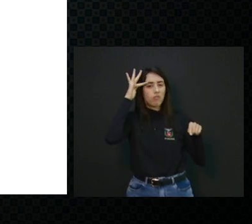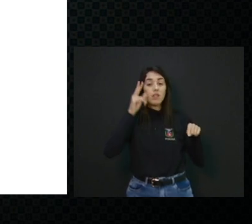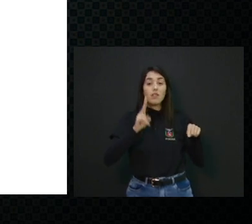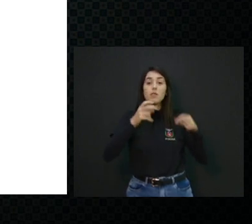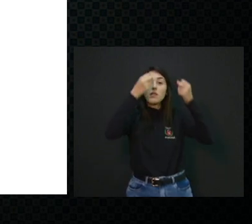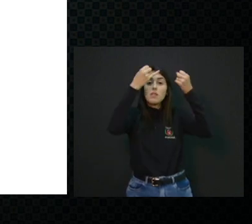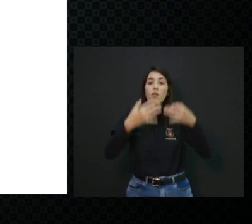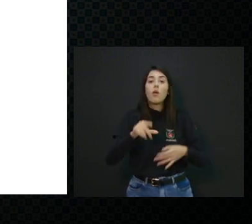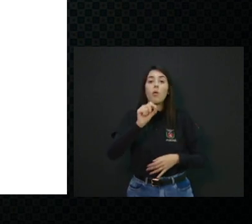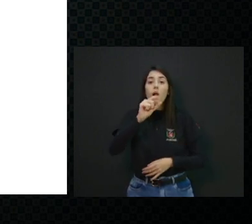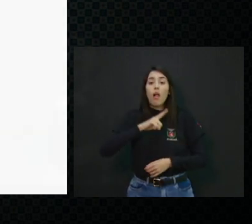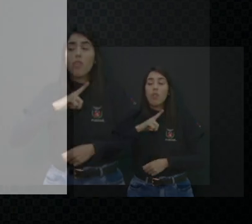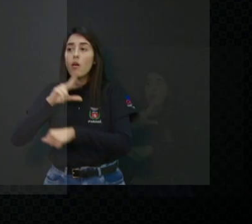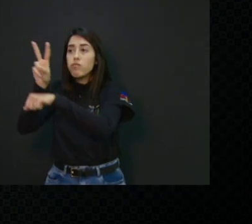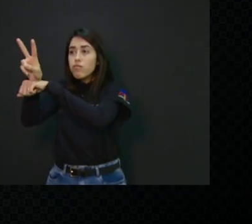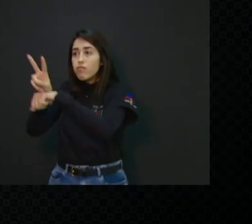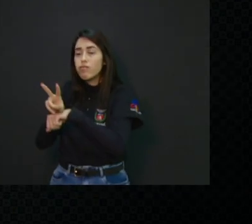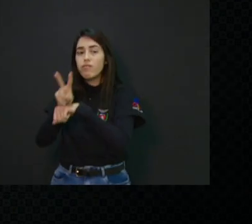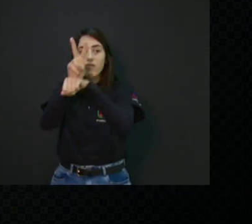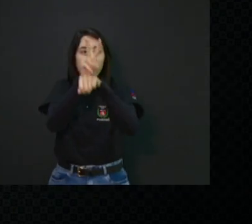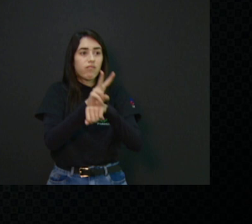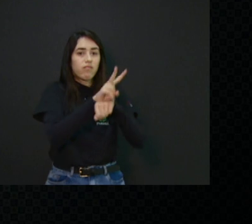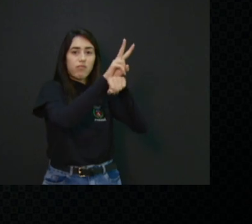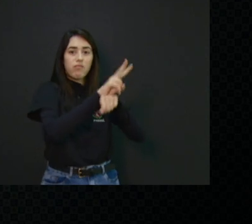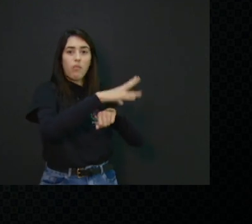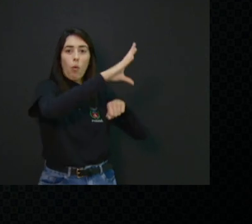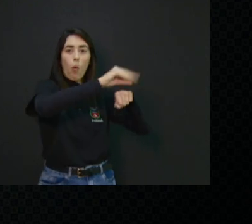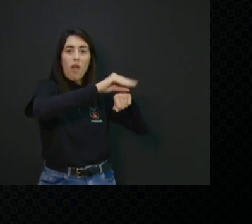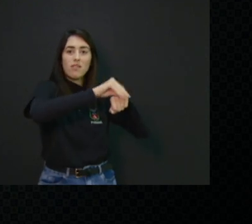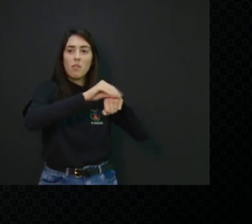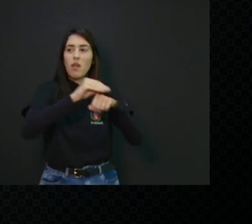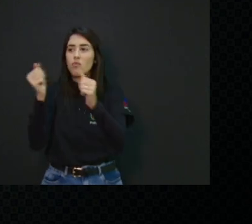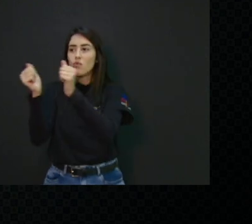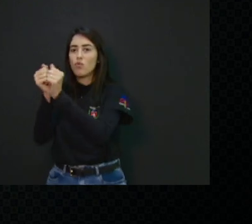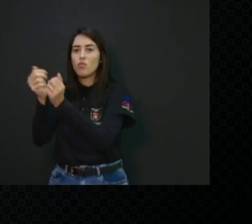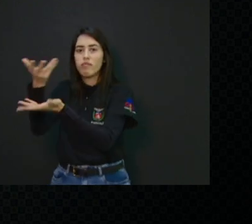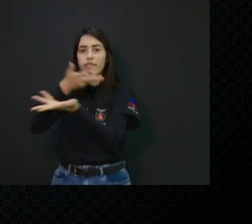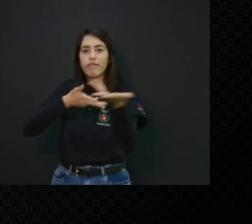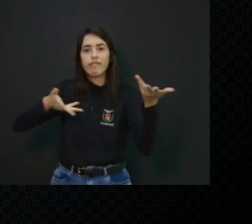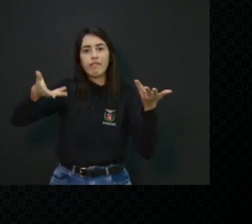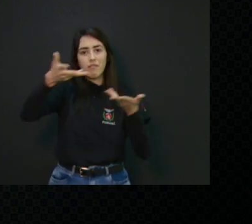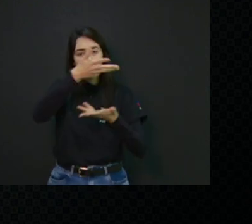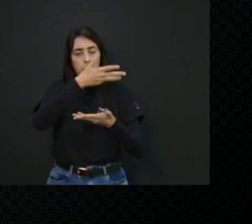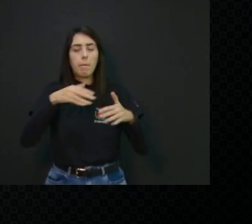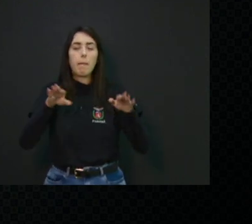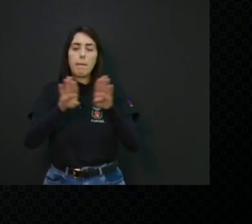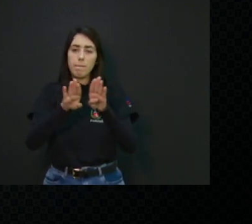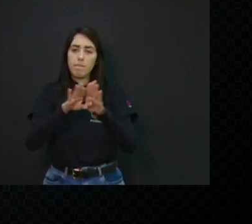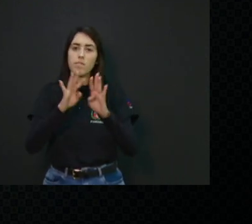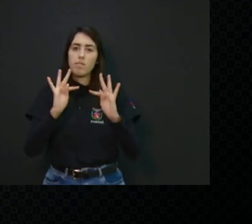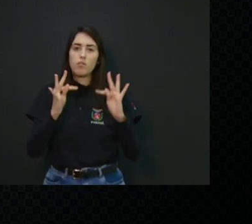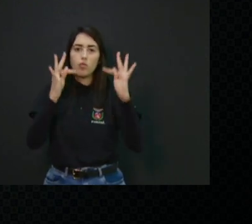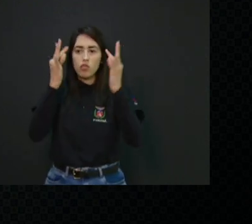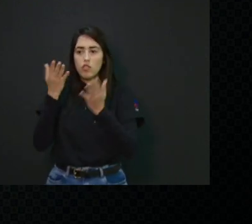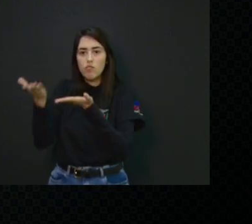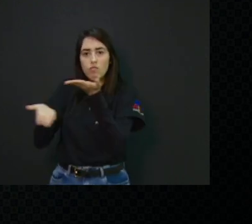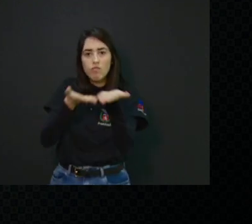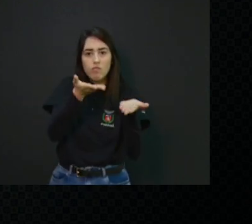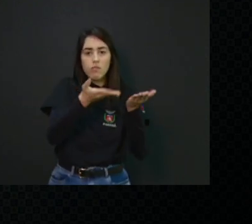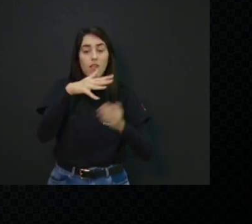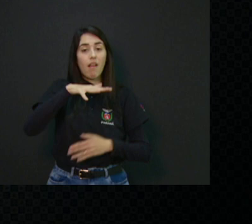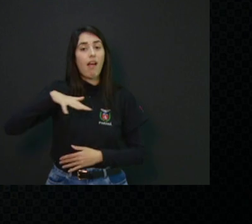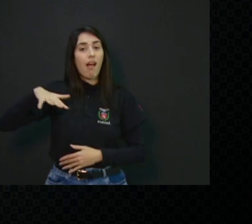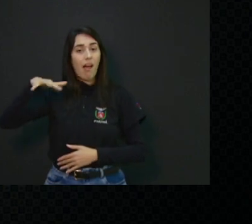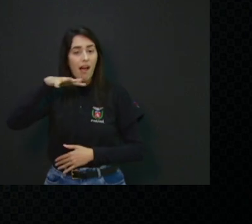empréstimos. Nós emprestamos um conhecimento, né, e práticas e também tecnologia assistiva da área da